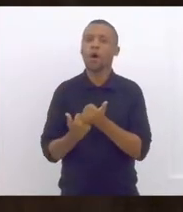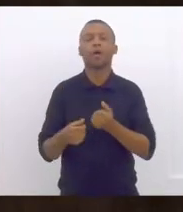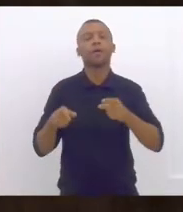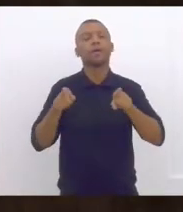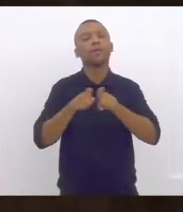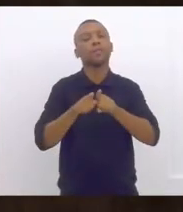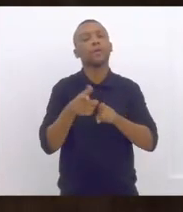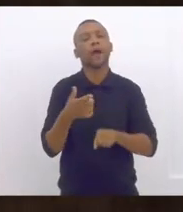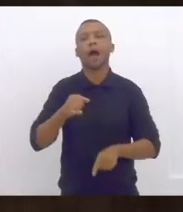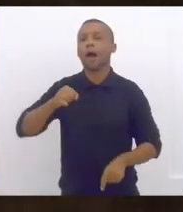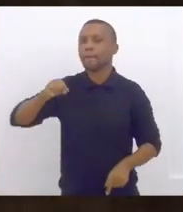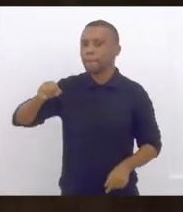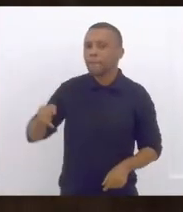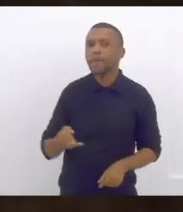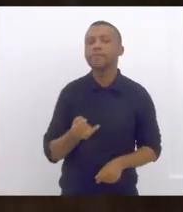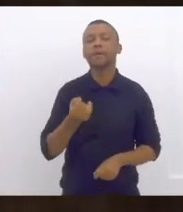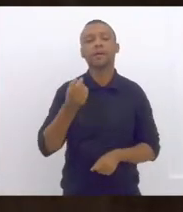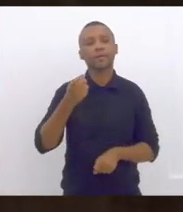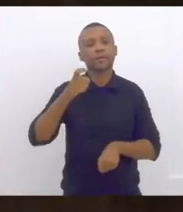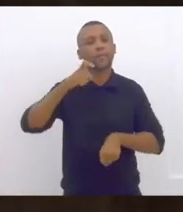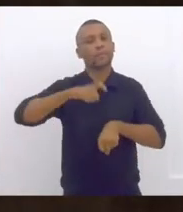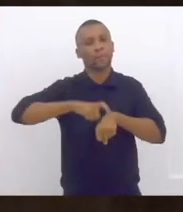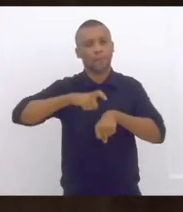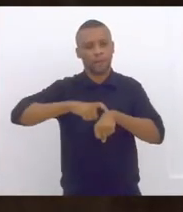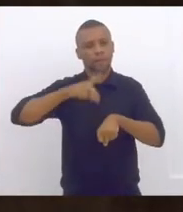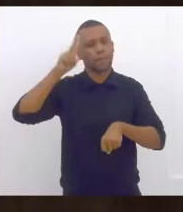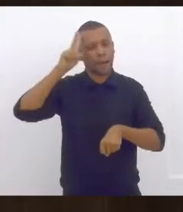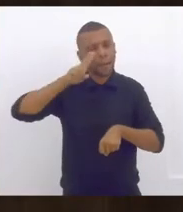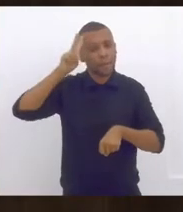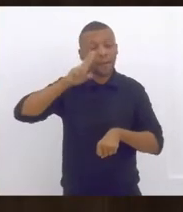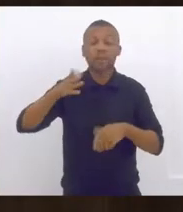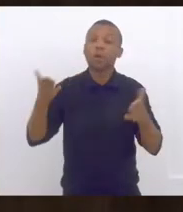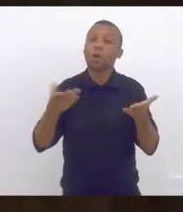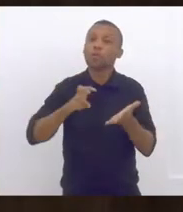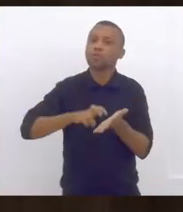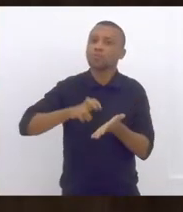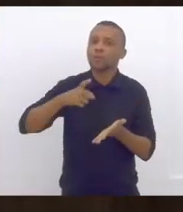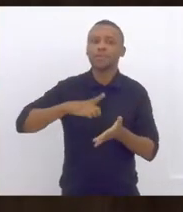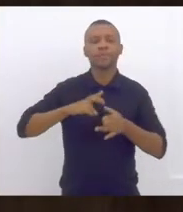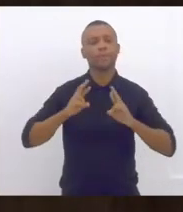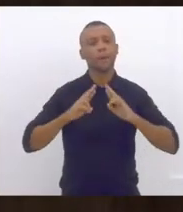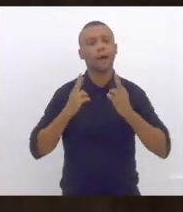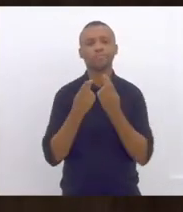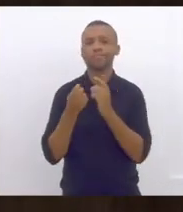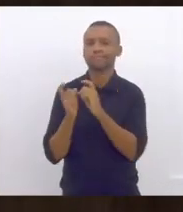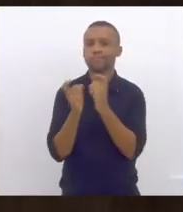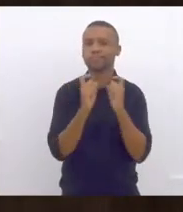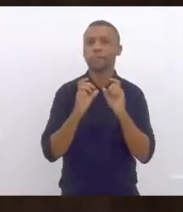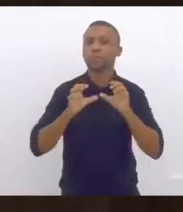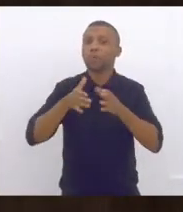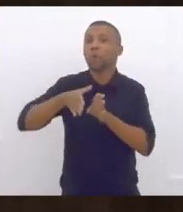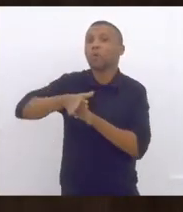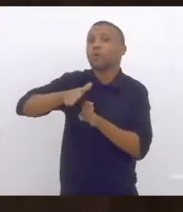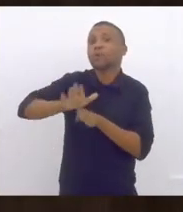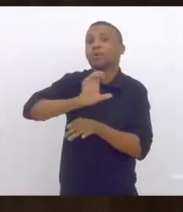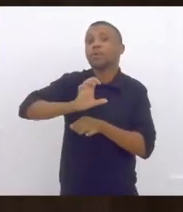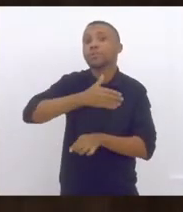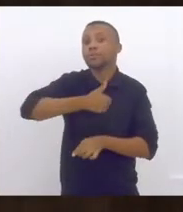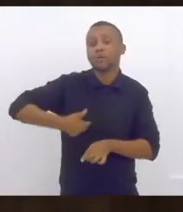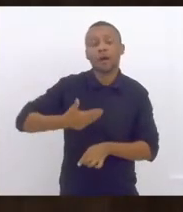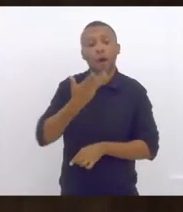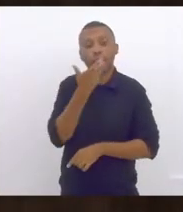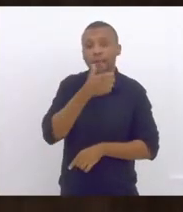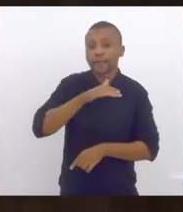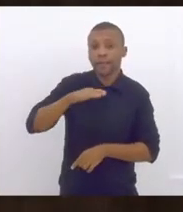aproveitando, presidente, esse momento para lembrar que hoje pela manhã houve uma reunião do Conselho Estadual da Criança e do